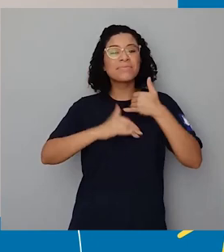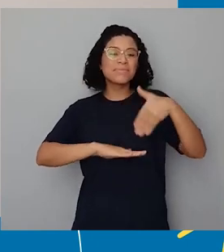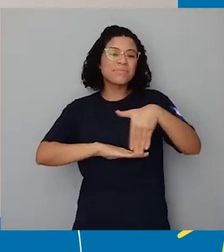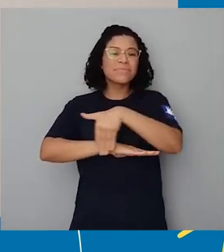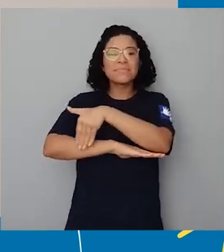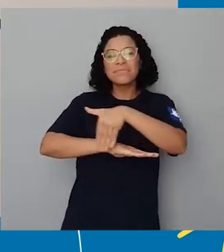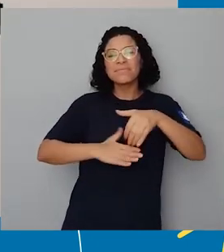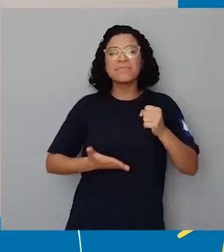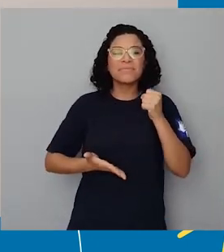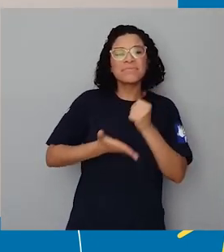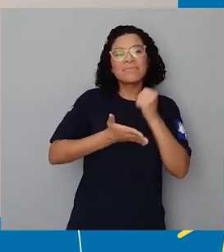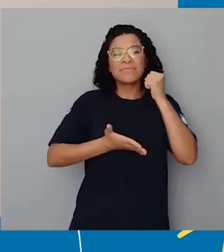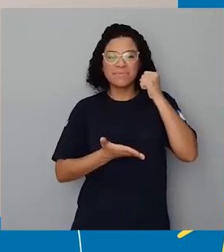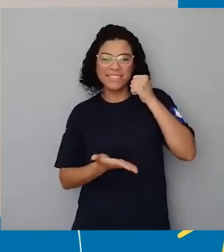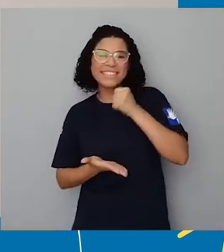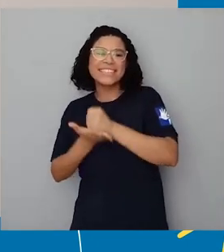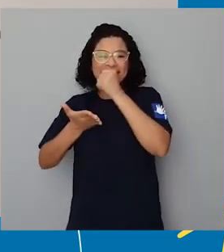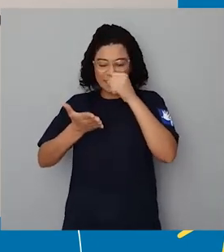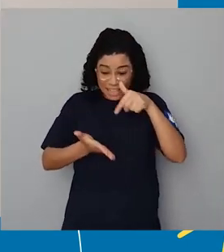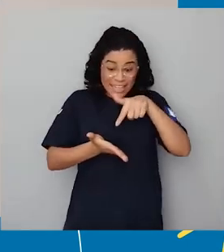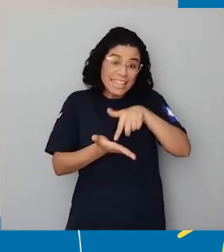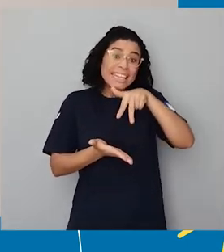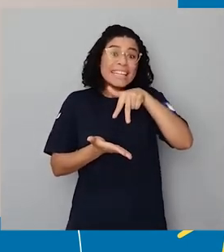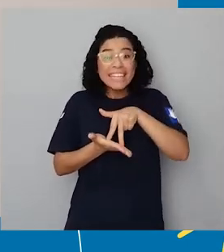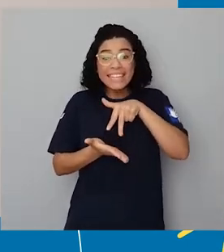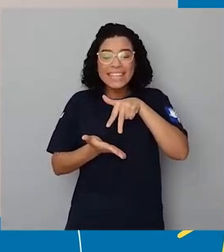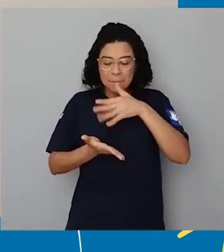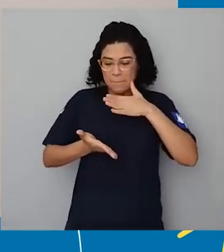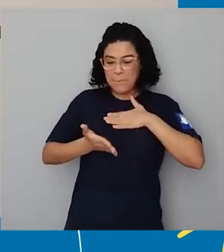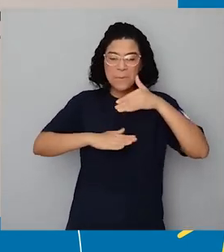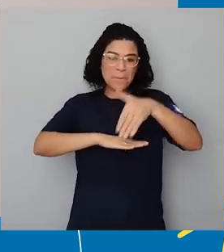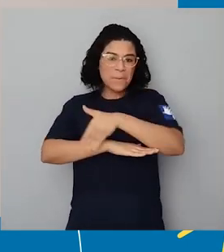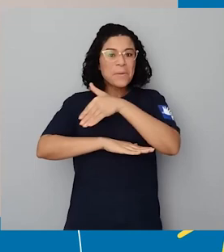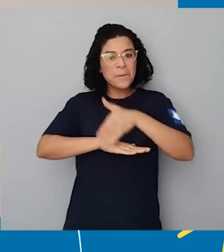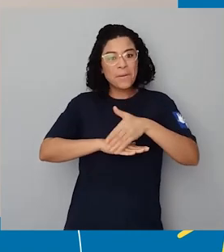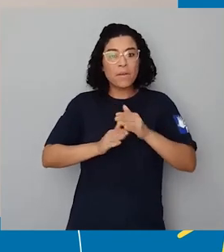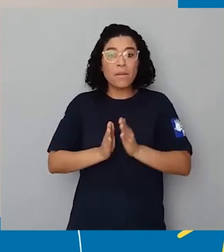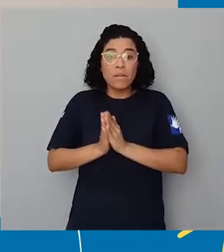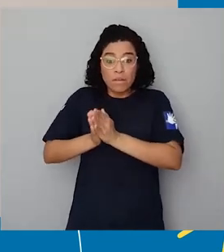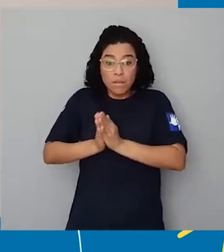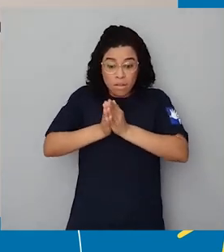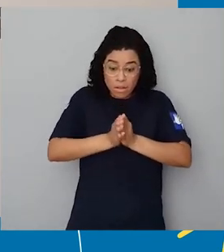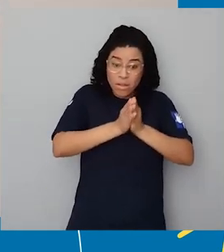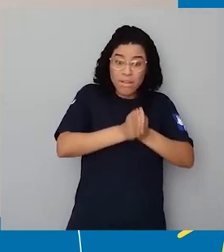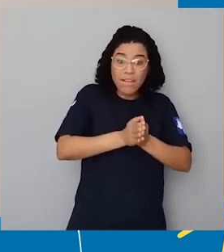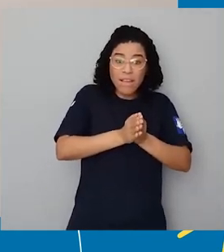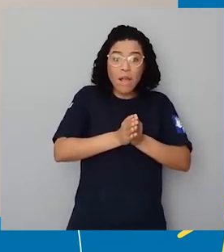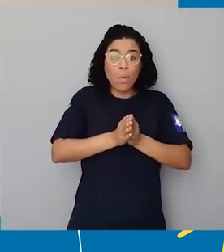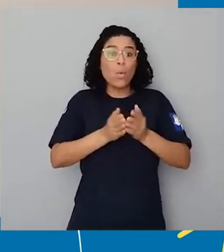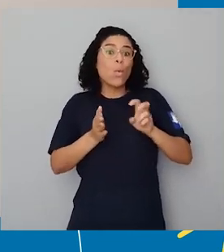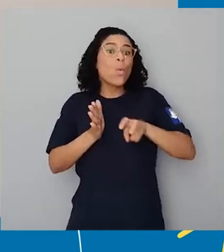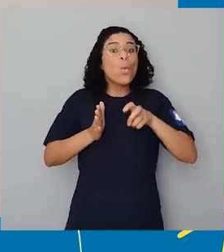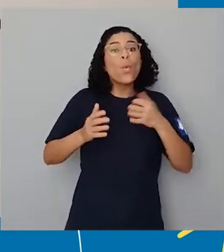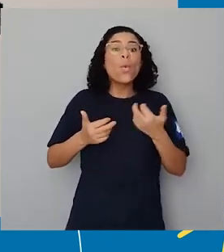peteca amarelinha, meia, meia lua, se essa rua fosse minha. Vem passar anel, andar de